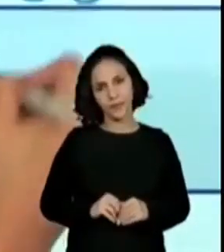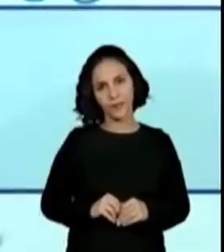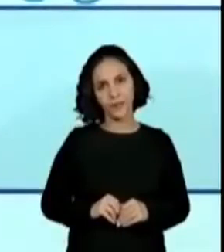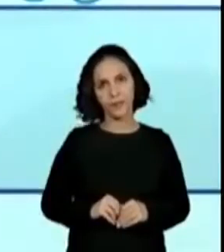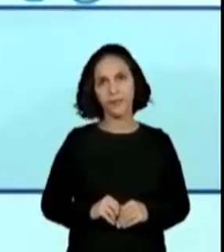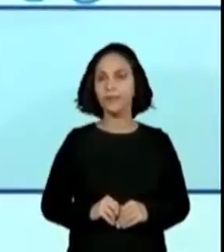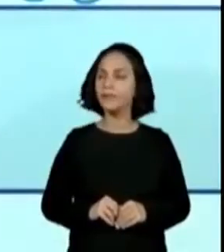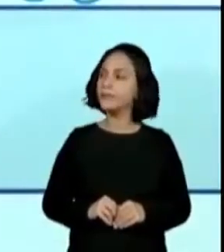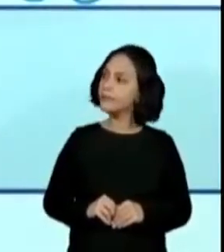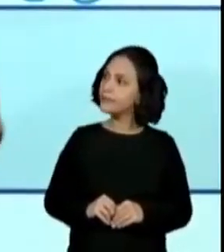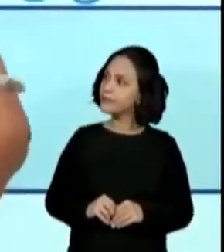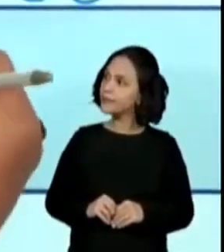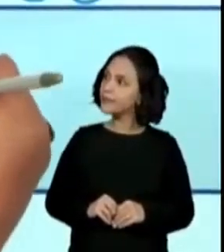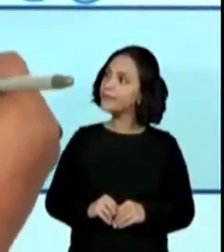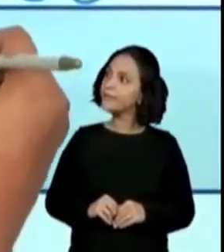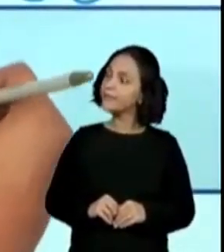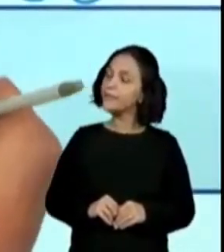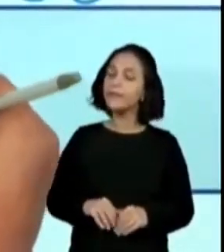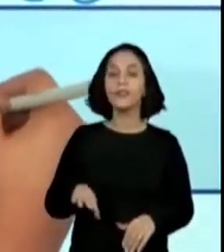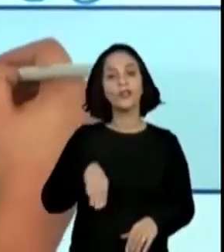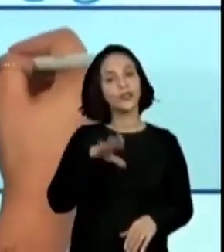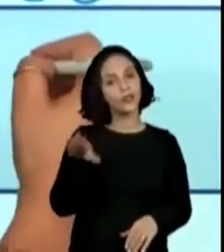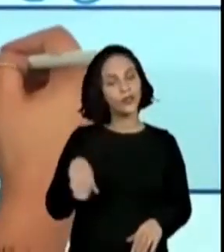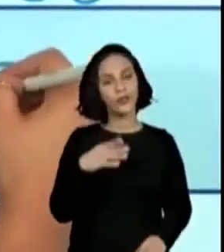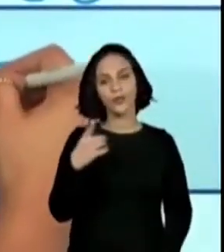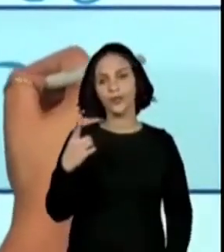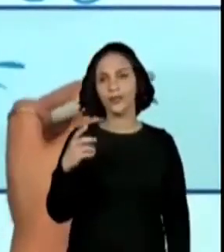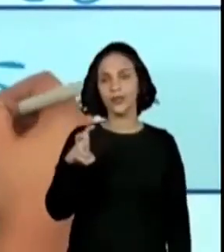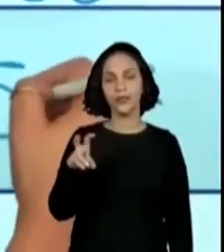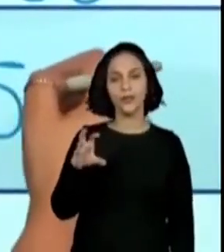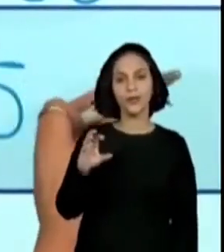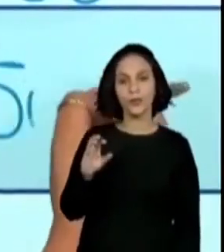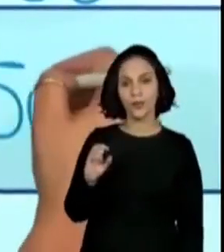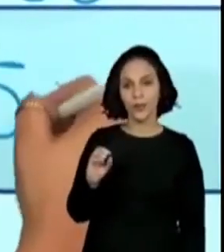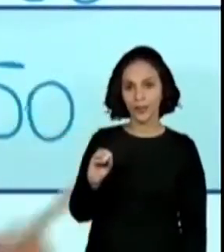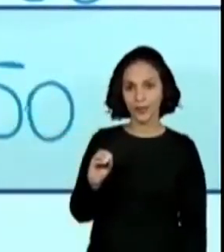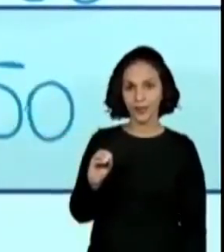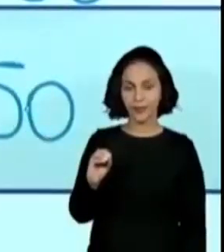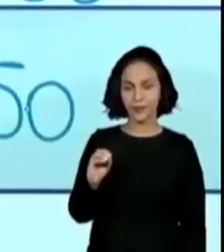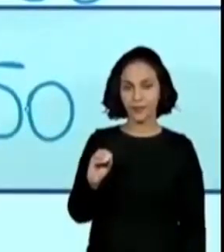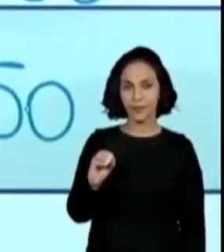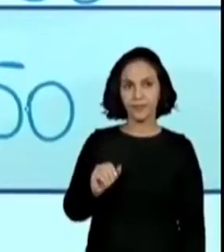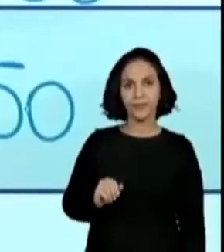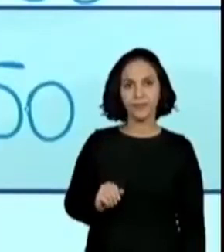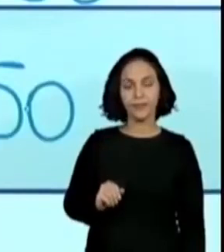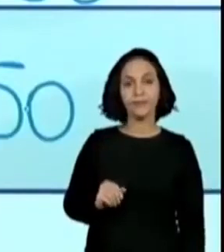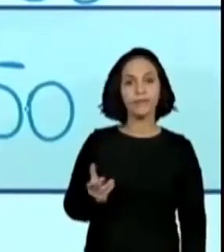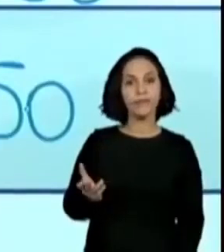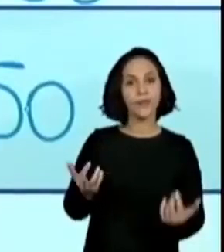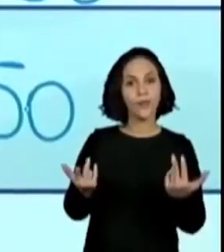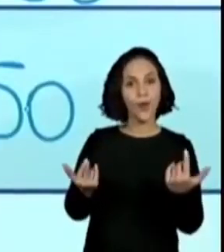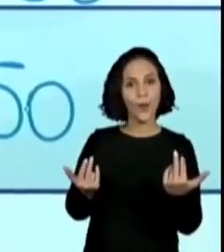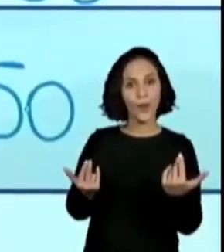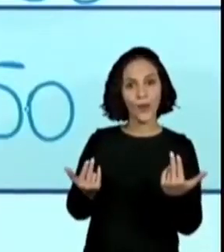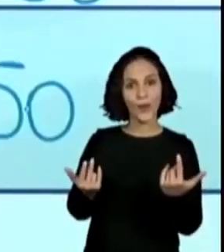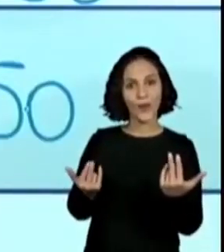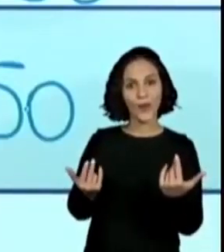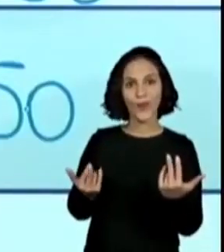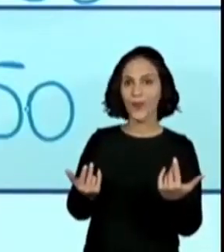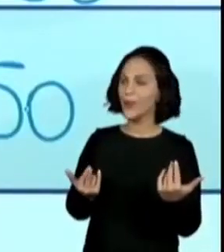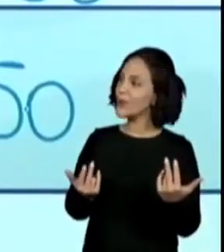50 100 + 50 ig a 150 obtive o